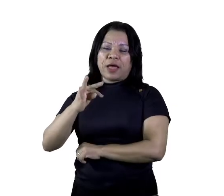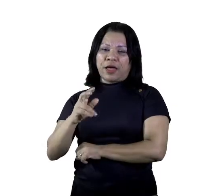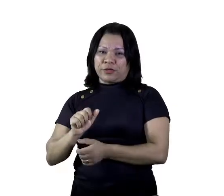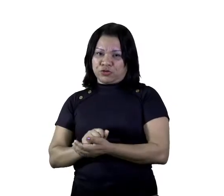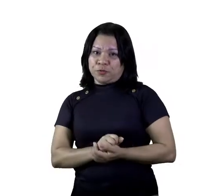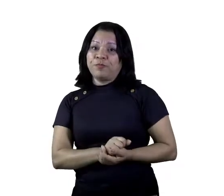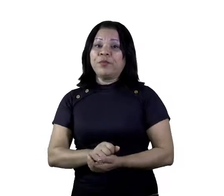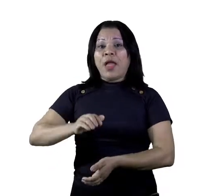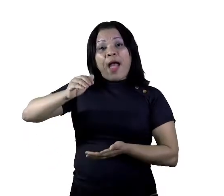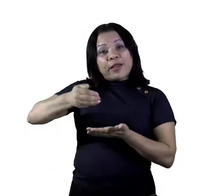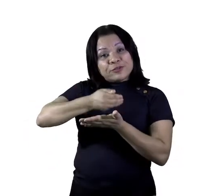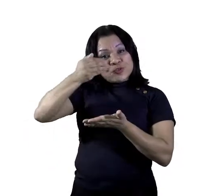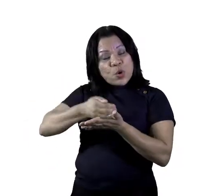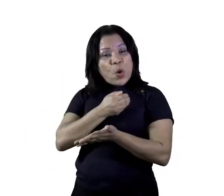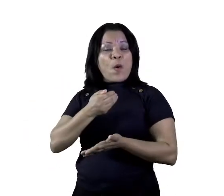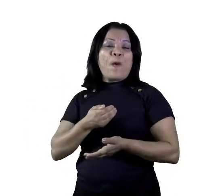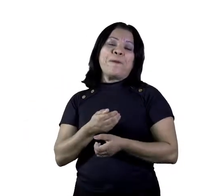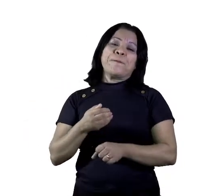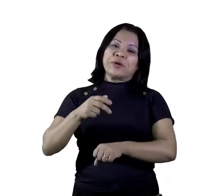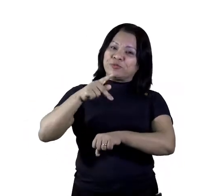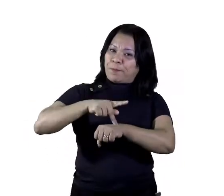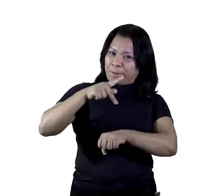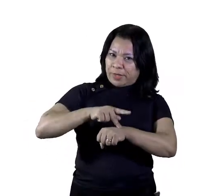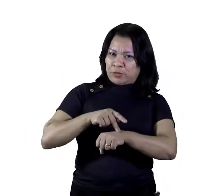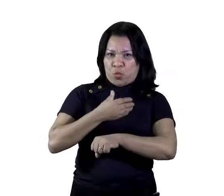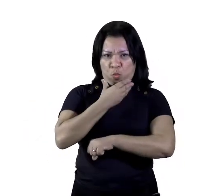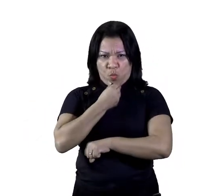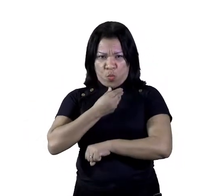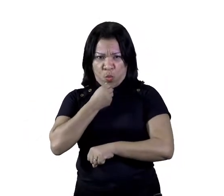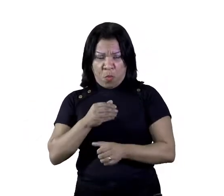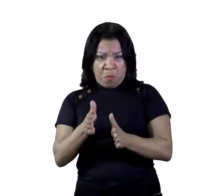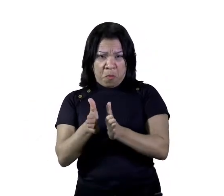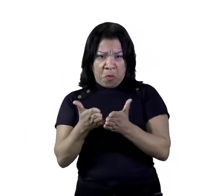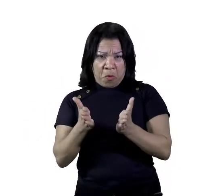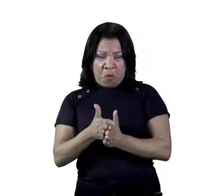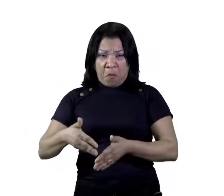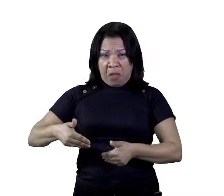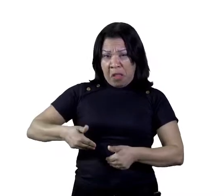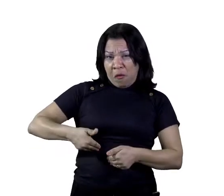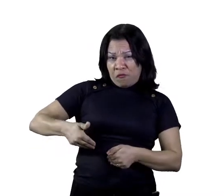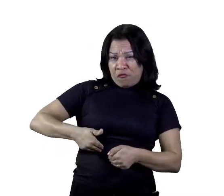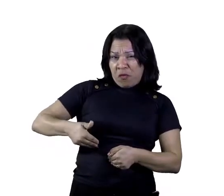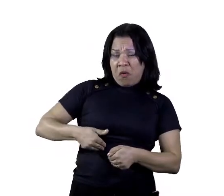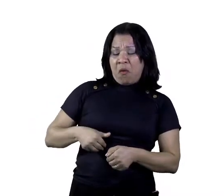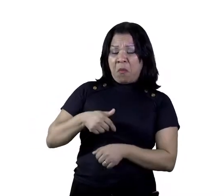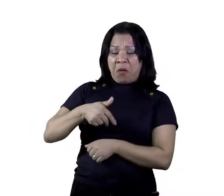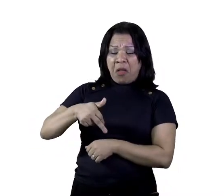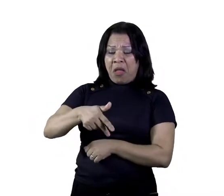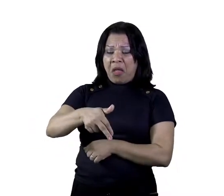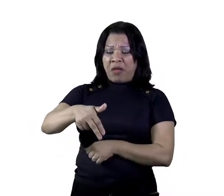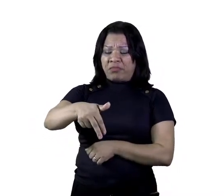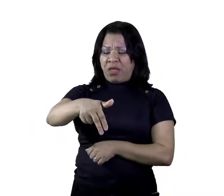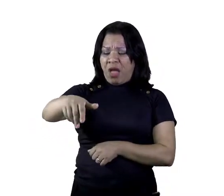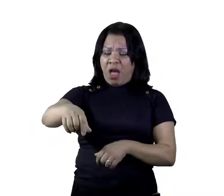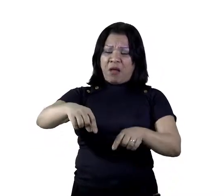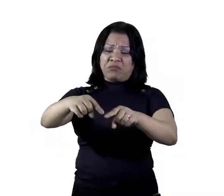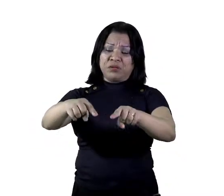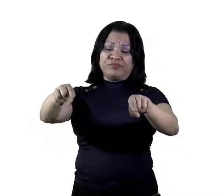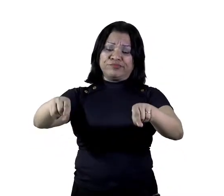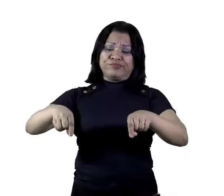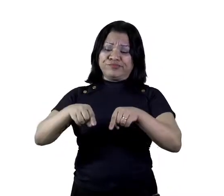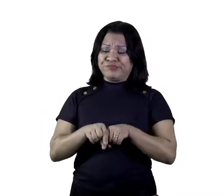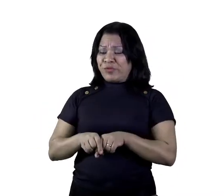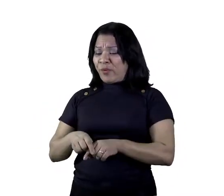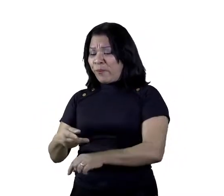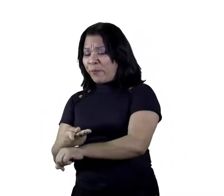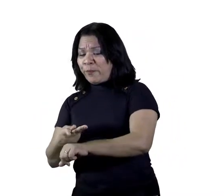Pedras. Um rapaz pobre e faminto andava pelo campo em busca de alimento. Teve